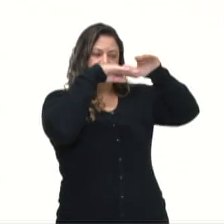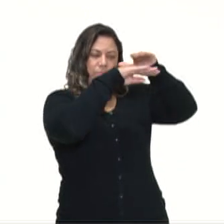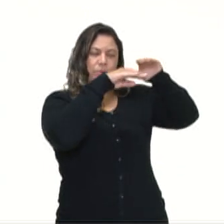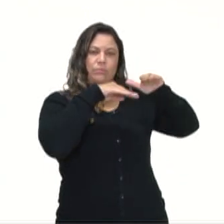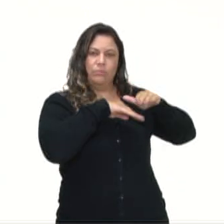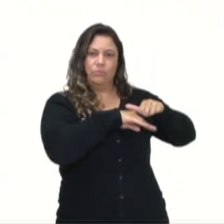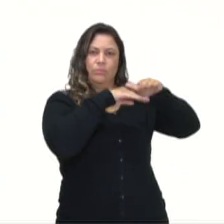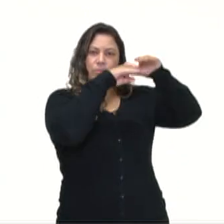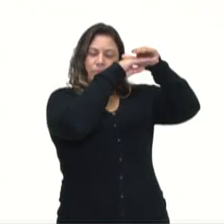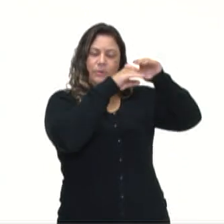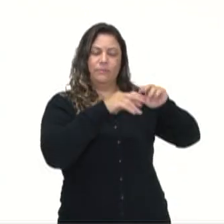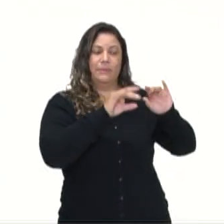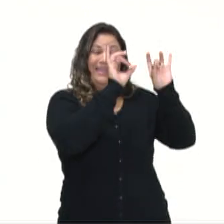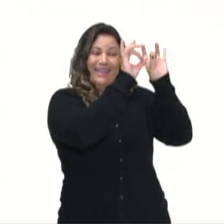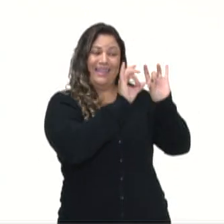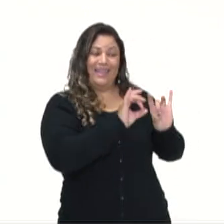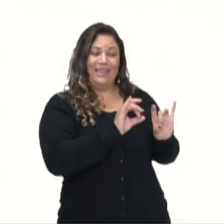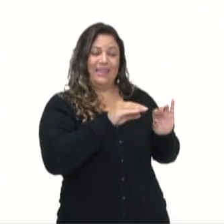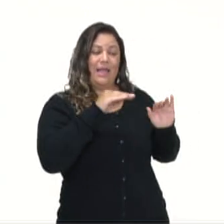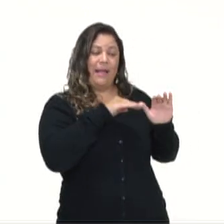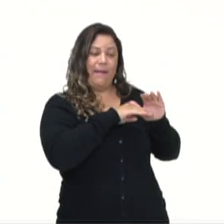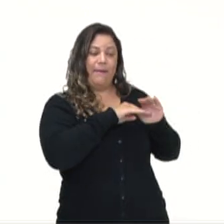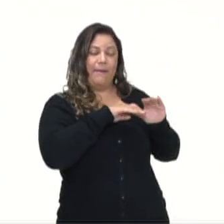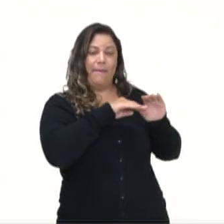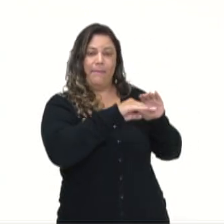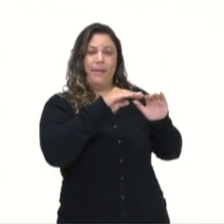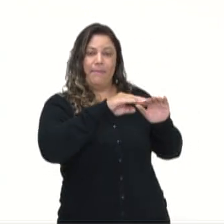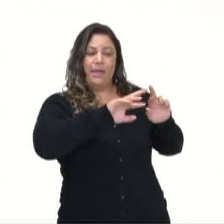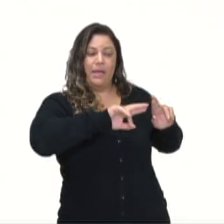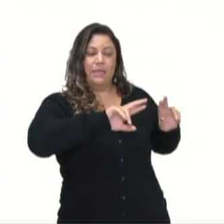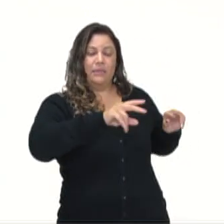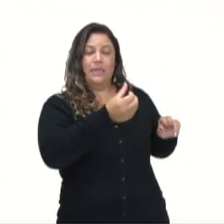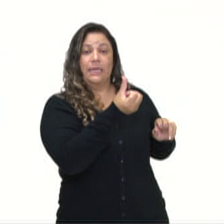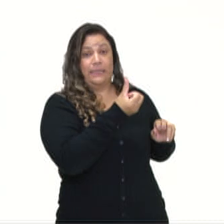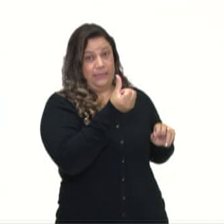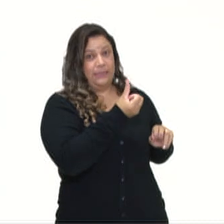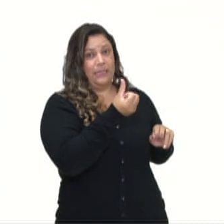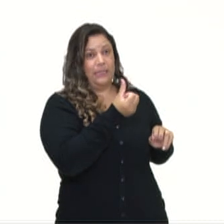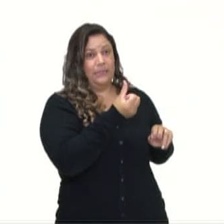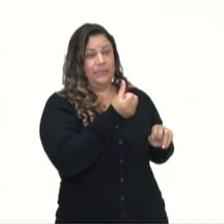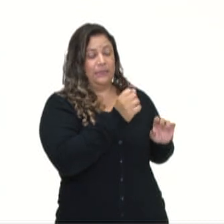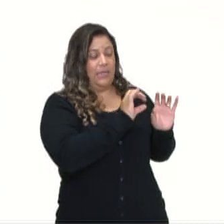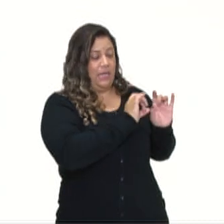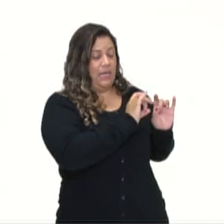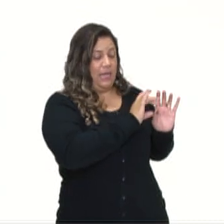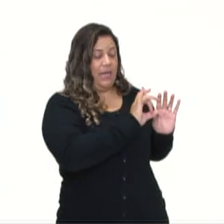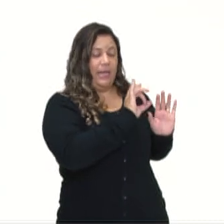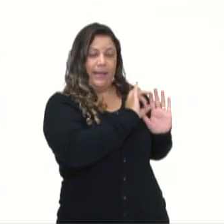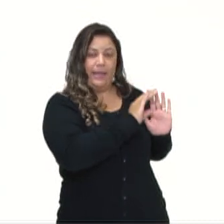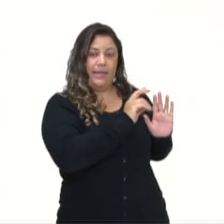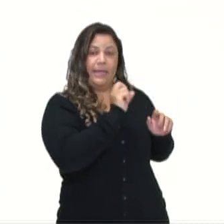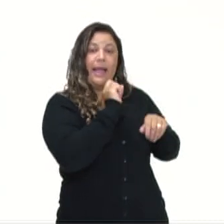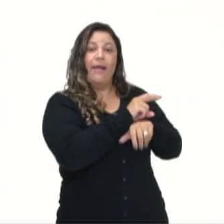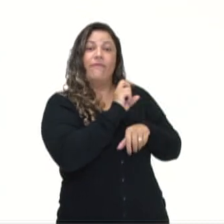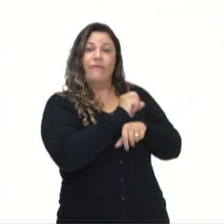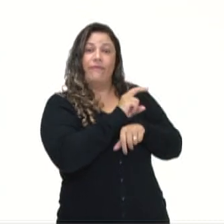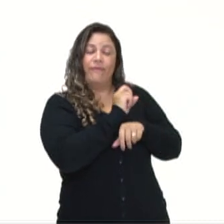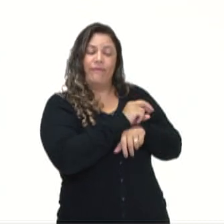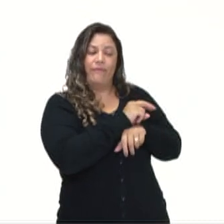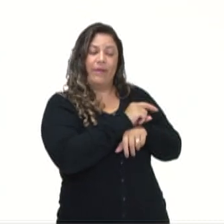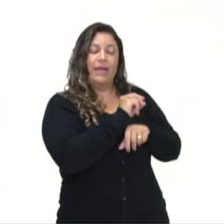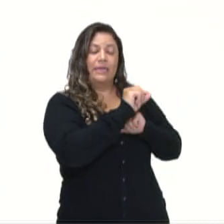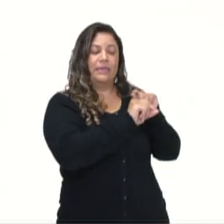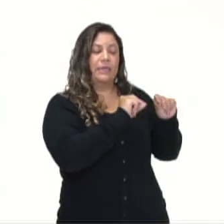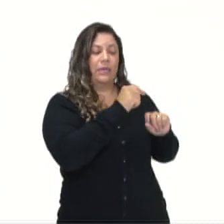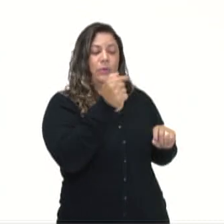6 setores. E cada setor tem 7 vagas. Quantas vagas